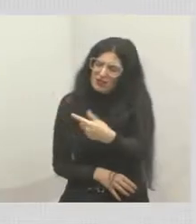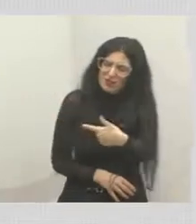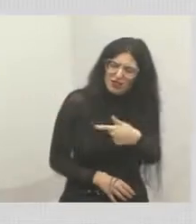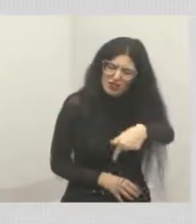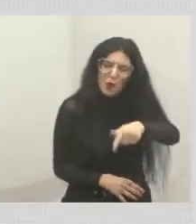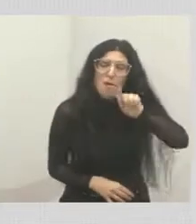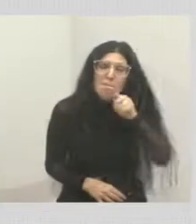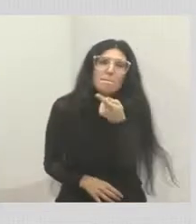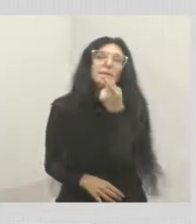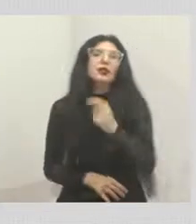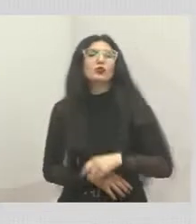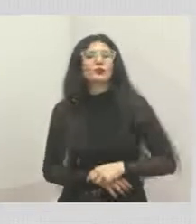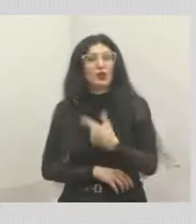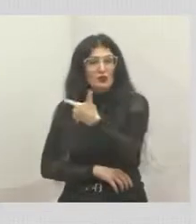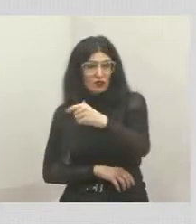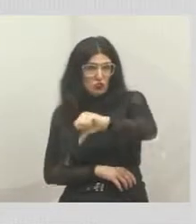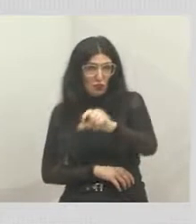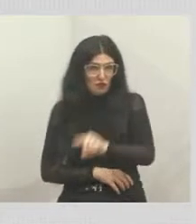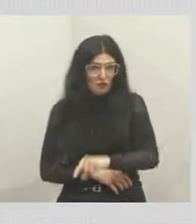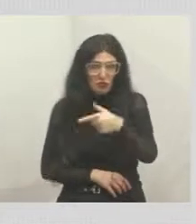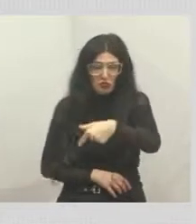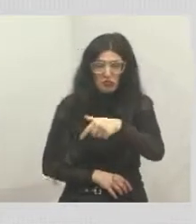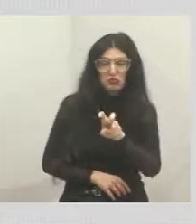54.327.000, a um percentual de